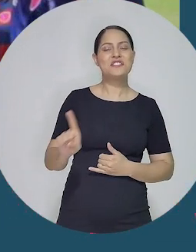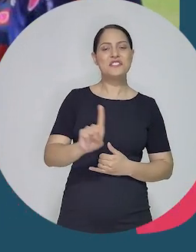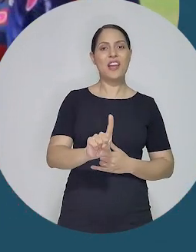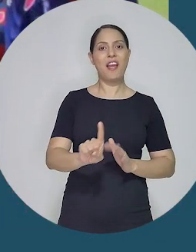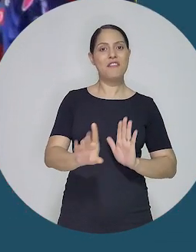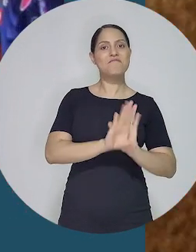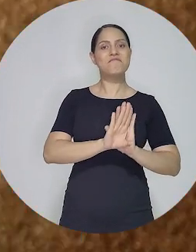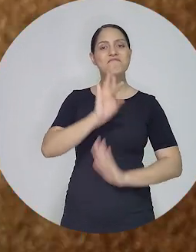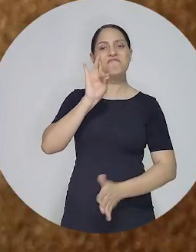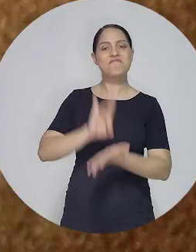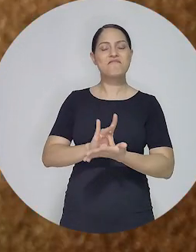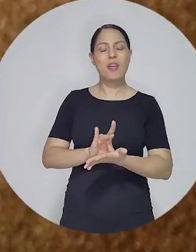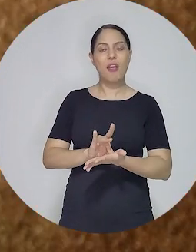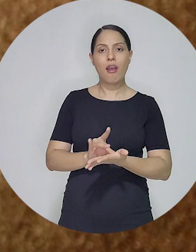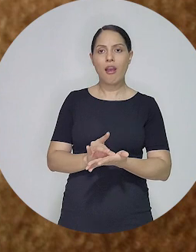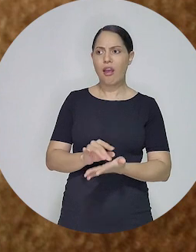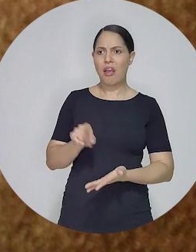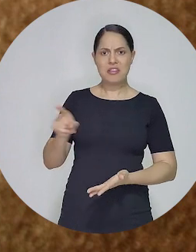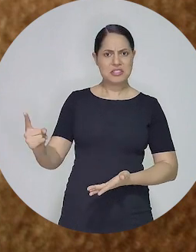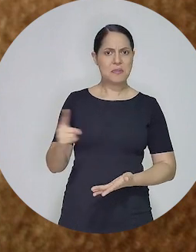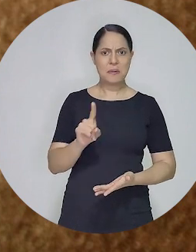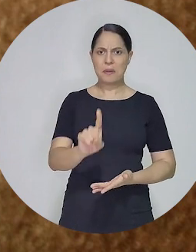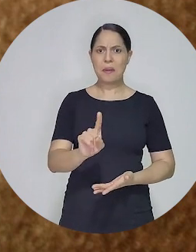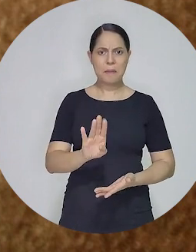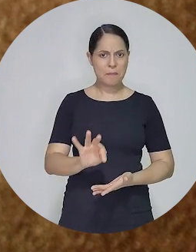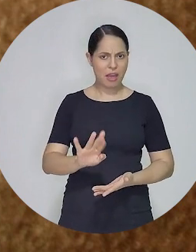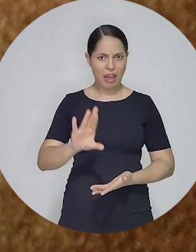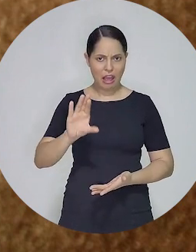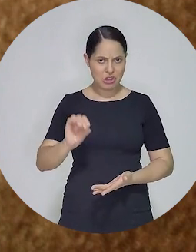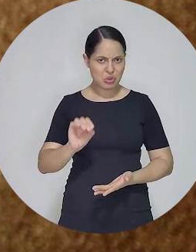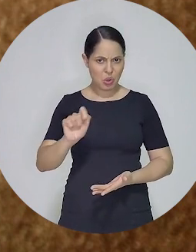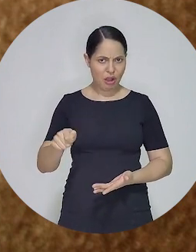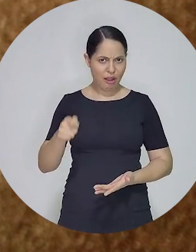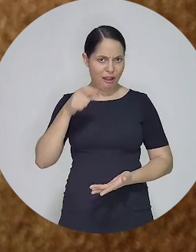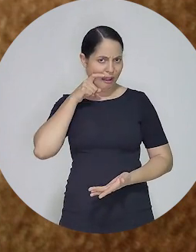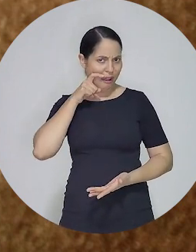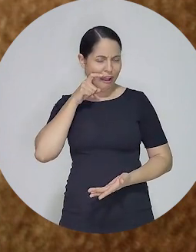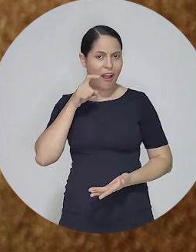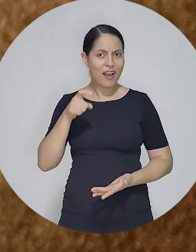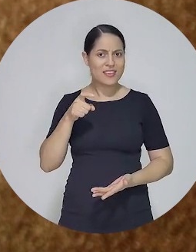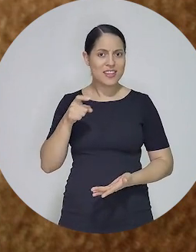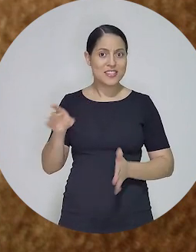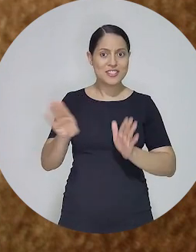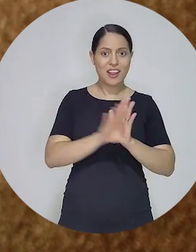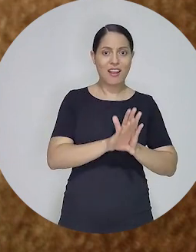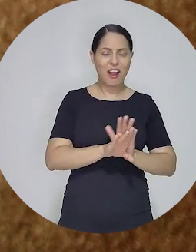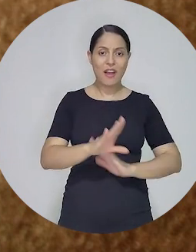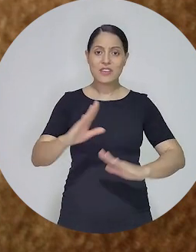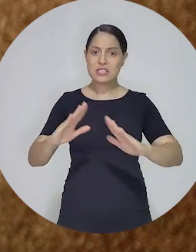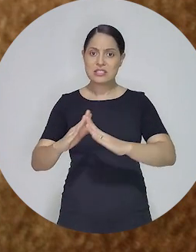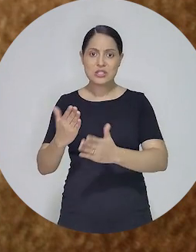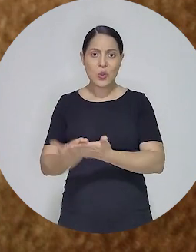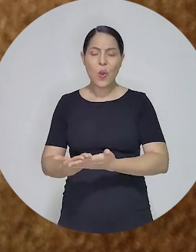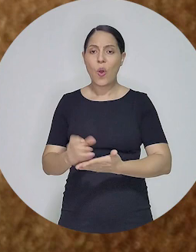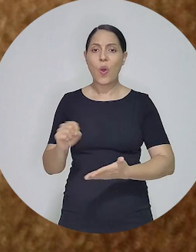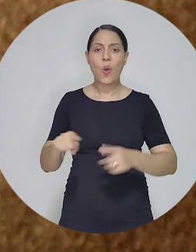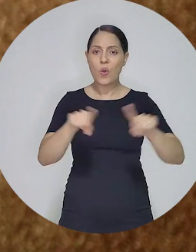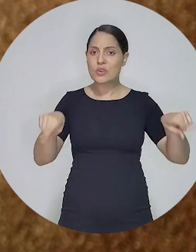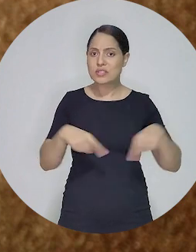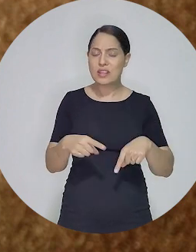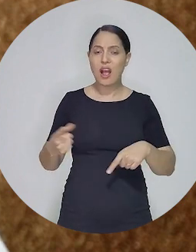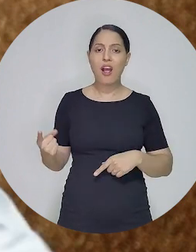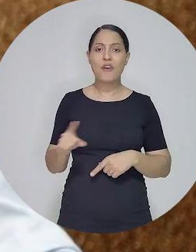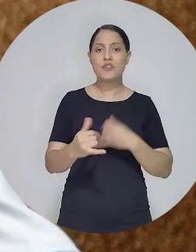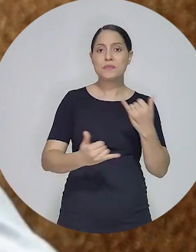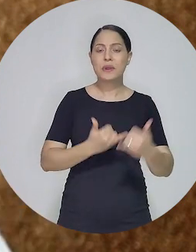que sempre chegava chegando. Assim, não existia você não perceber uma chegada do Beto no colégio ou dentro da sala de aula, ou